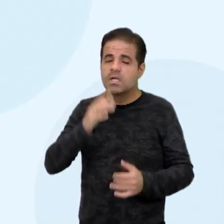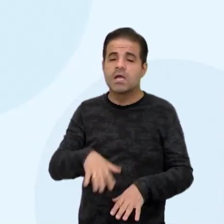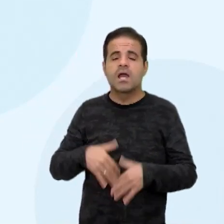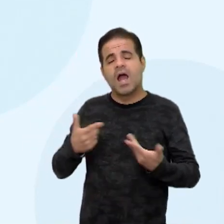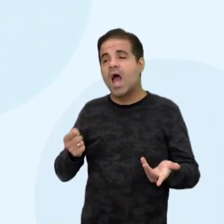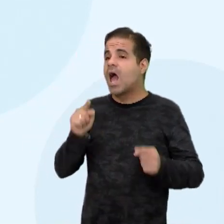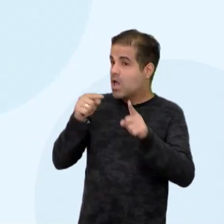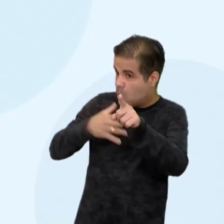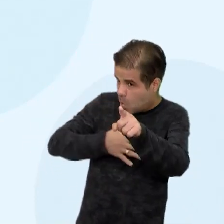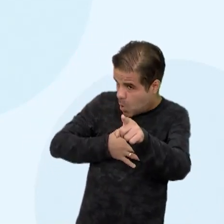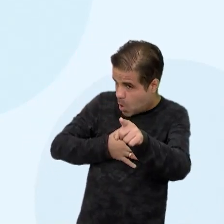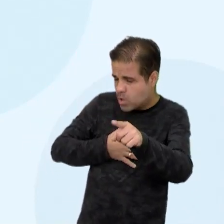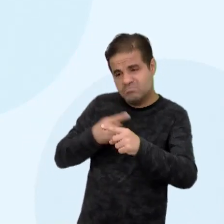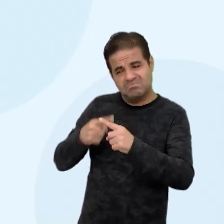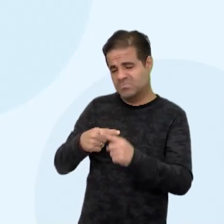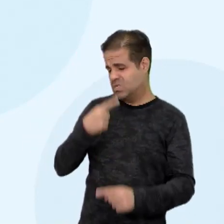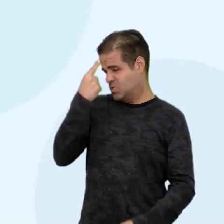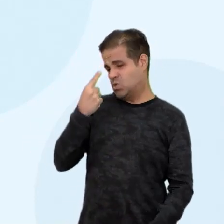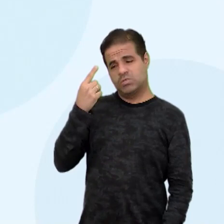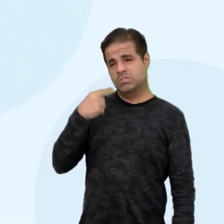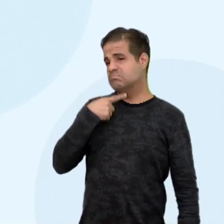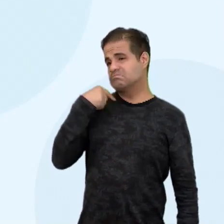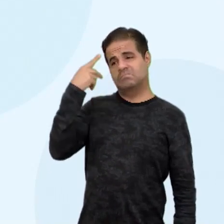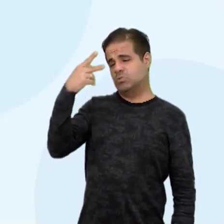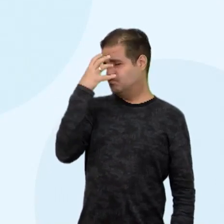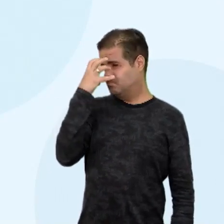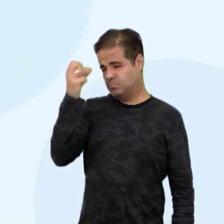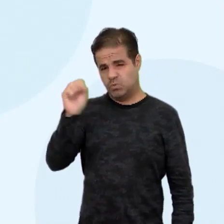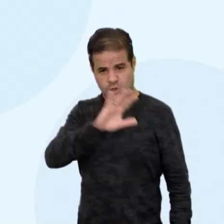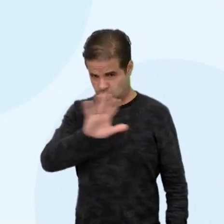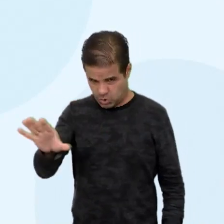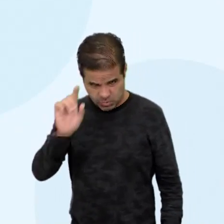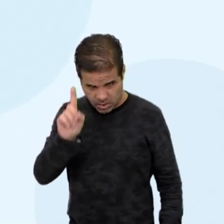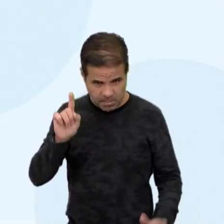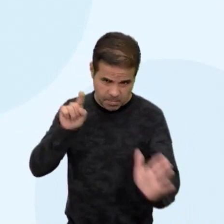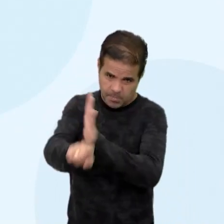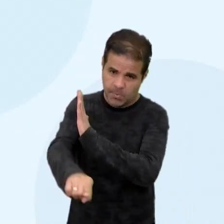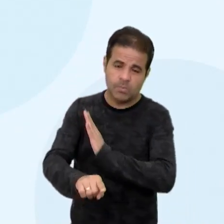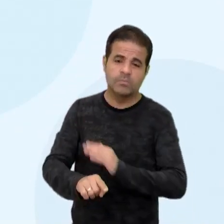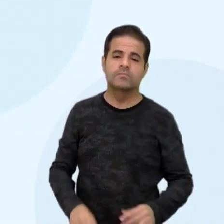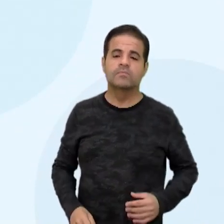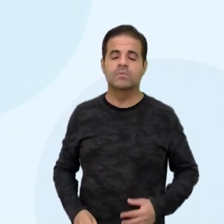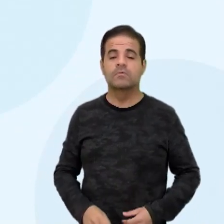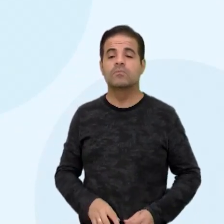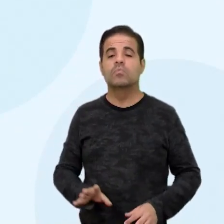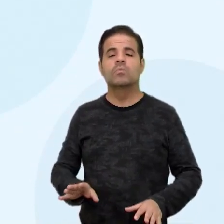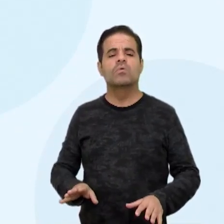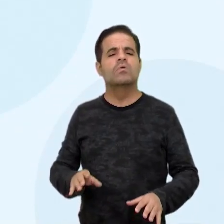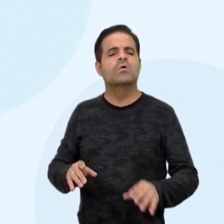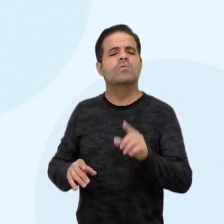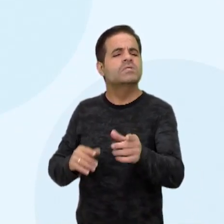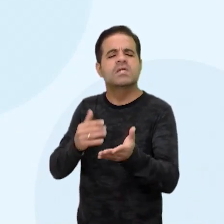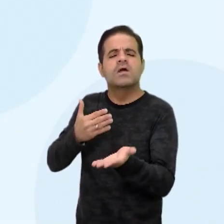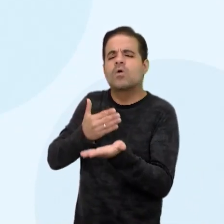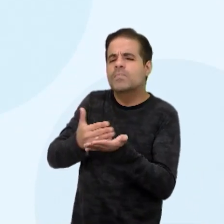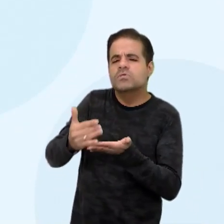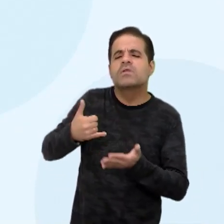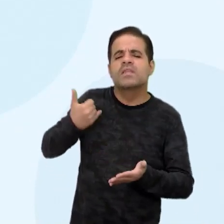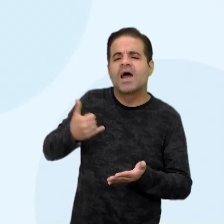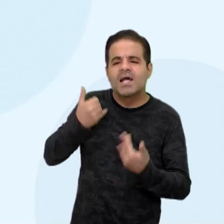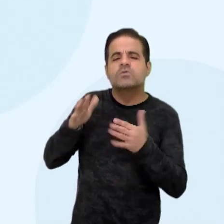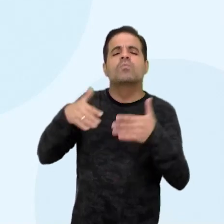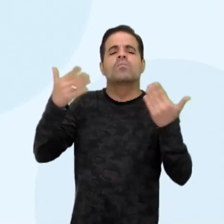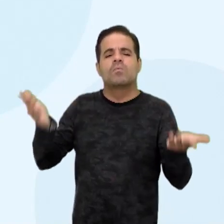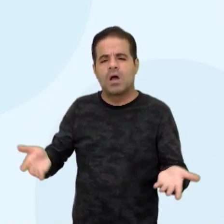Eu gosto porque eu gosto, ninguém me ensinou isso. Será? É uma pergunta. Com qual idade isso começou? Você ainda